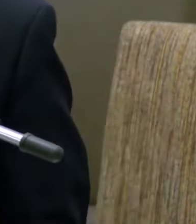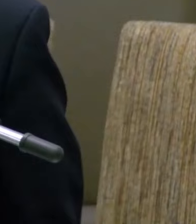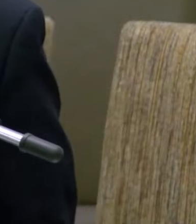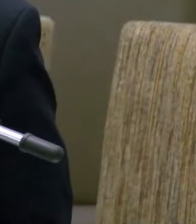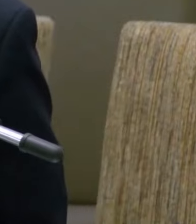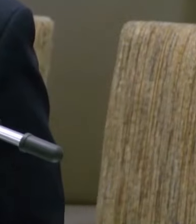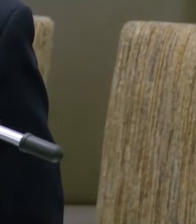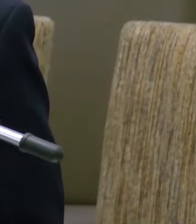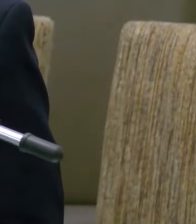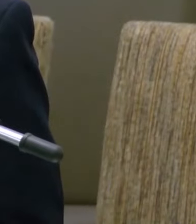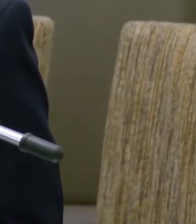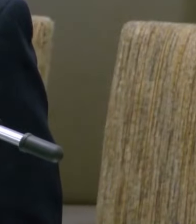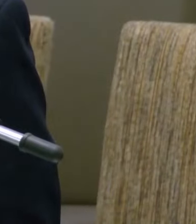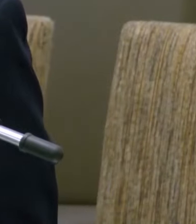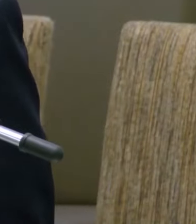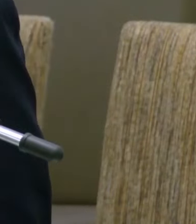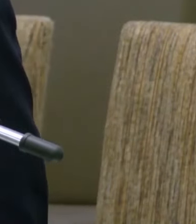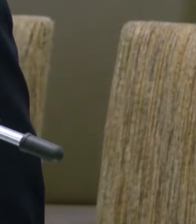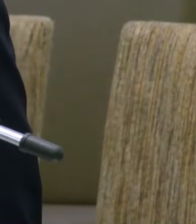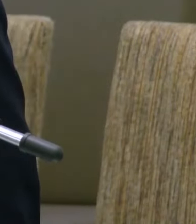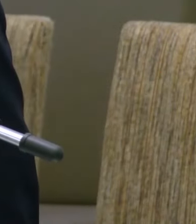que Jesus pode fazer.